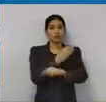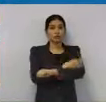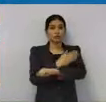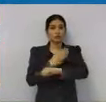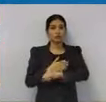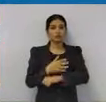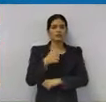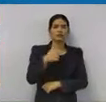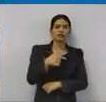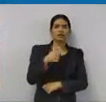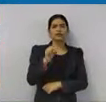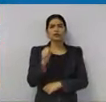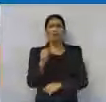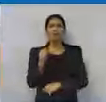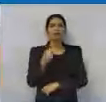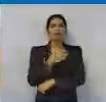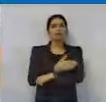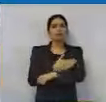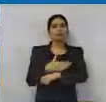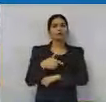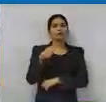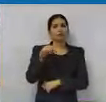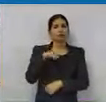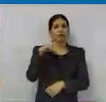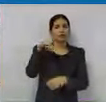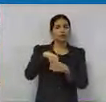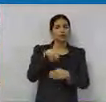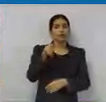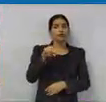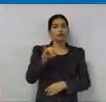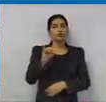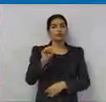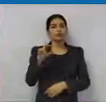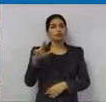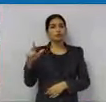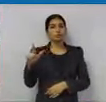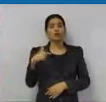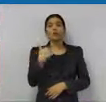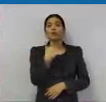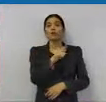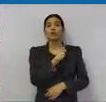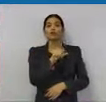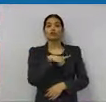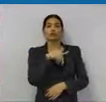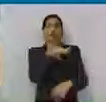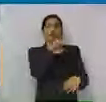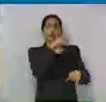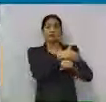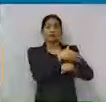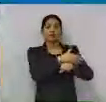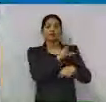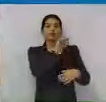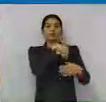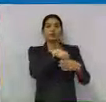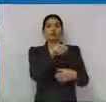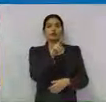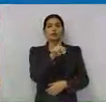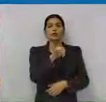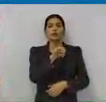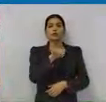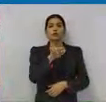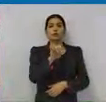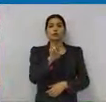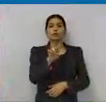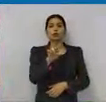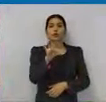8 setores estão aqui na Unisul e os restantes estão na Uninorte. Para a Unisul, o que se